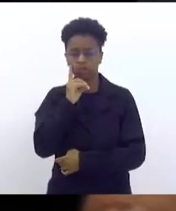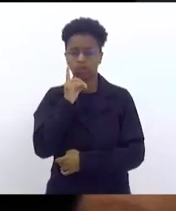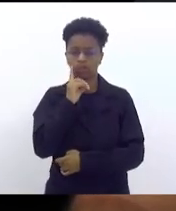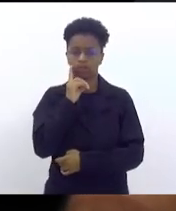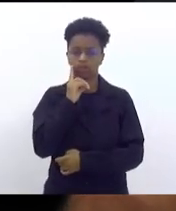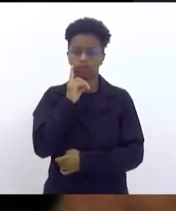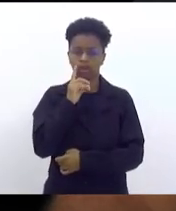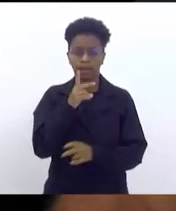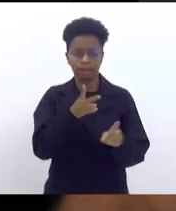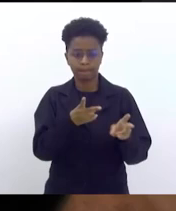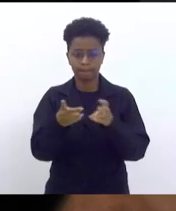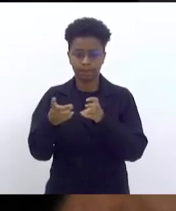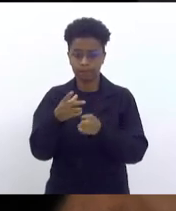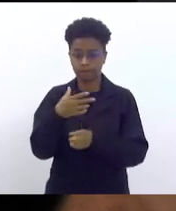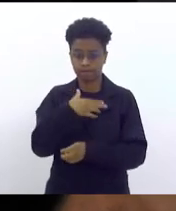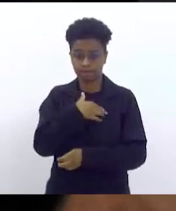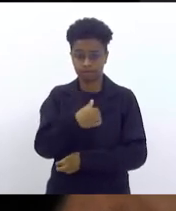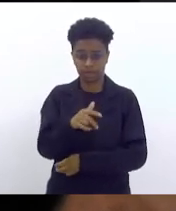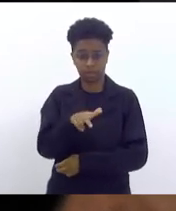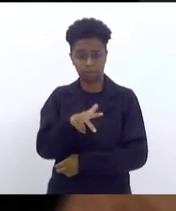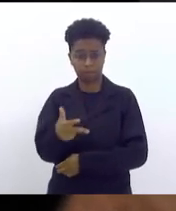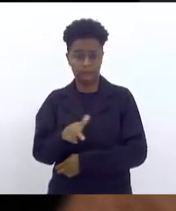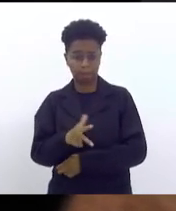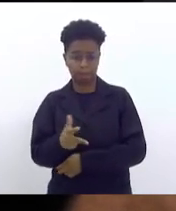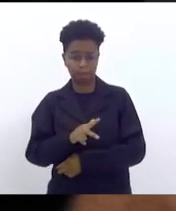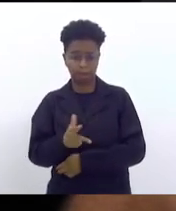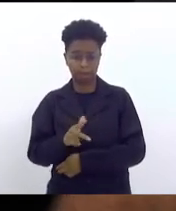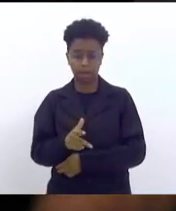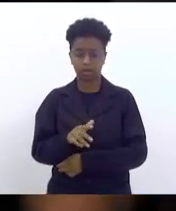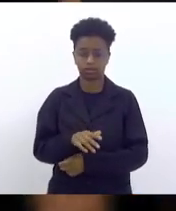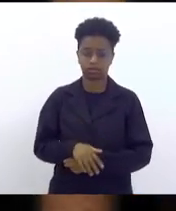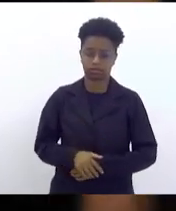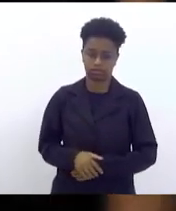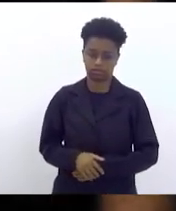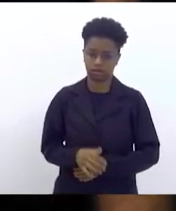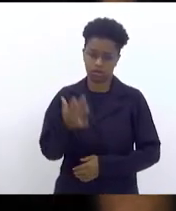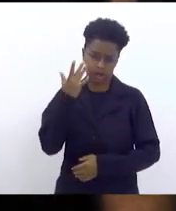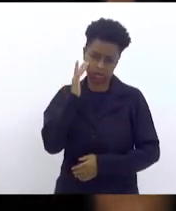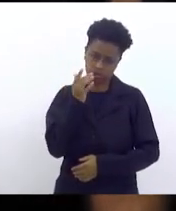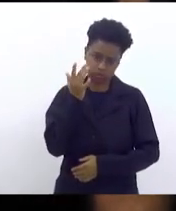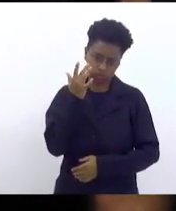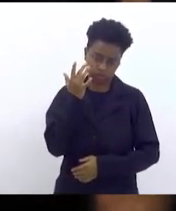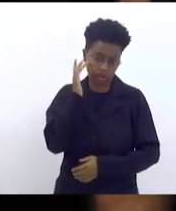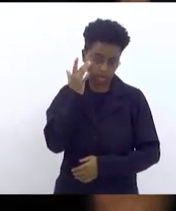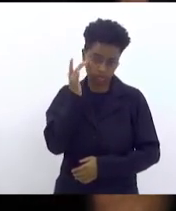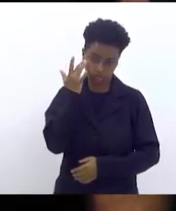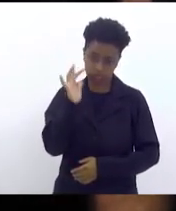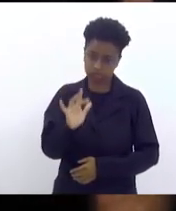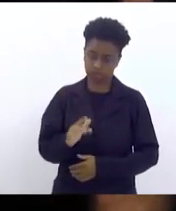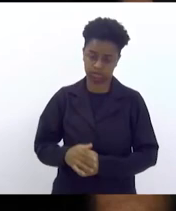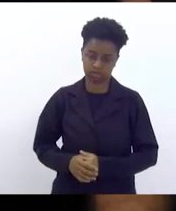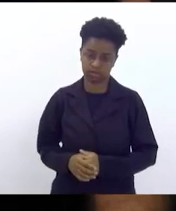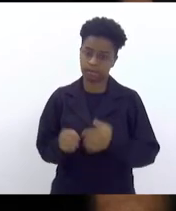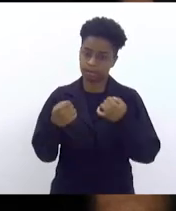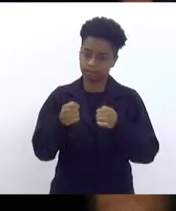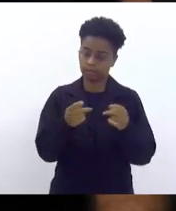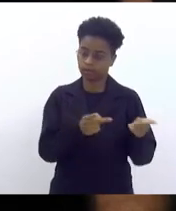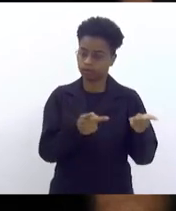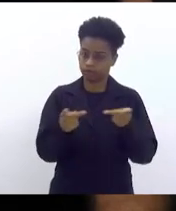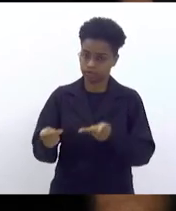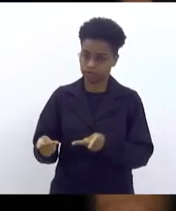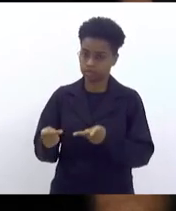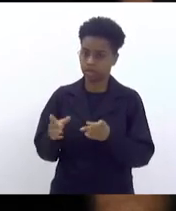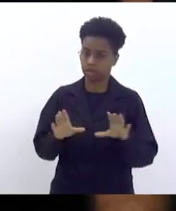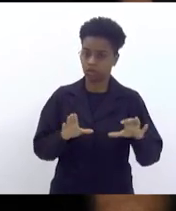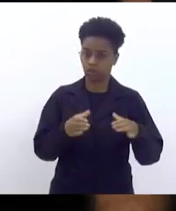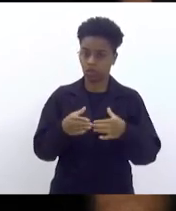no chão num estado deplorável eu acho que ele não sabe o que que é isso eu acho que ele deveria visitar mais